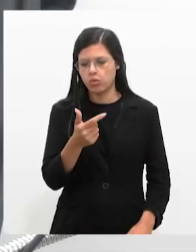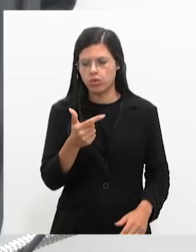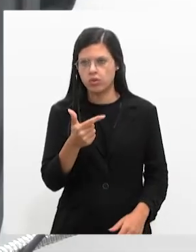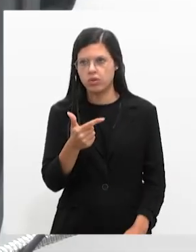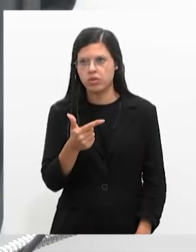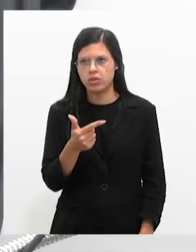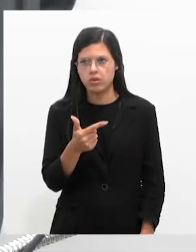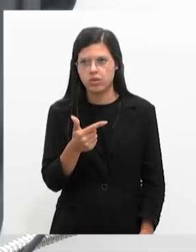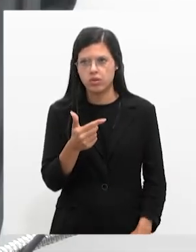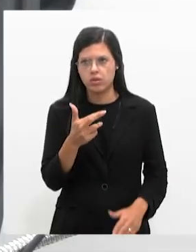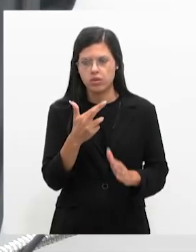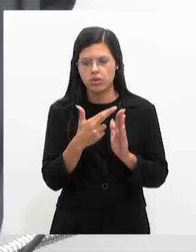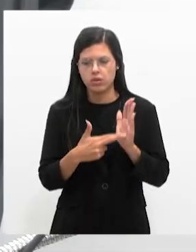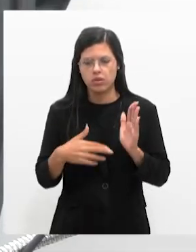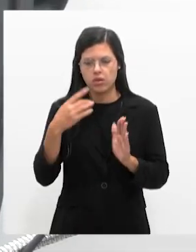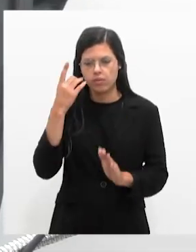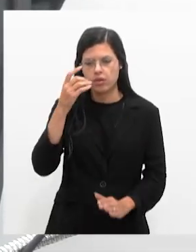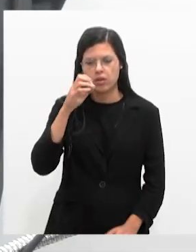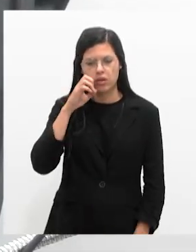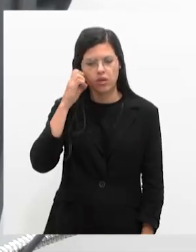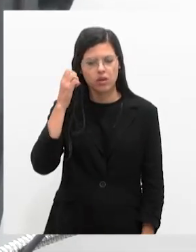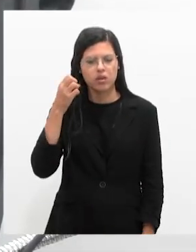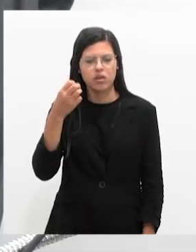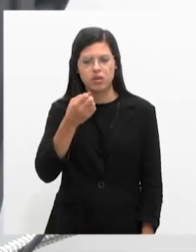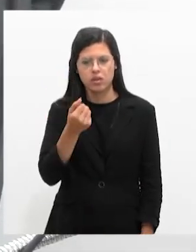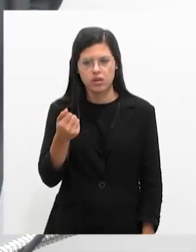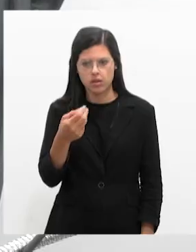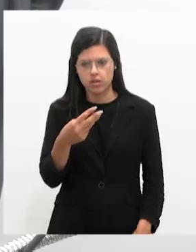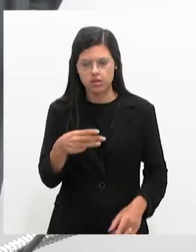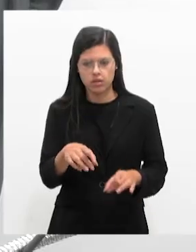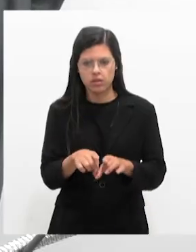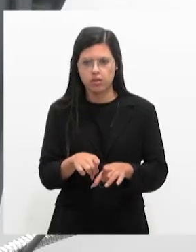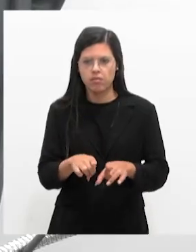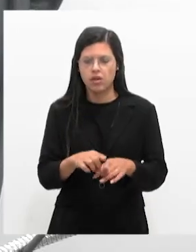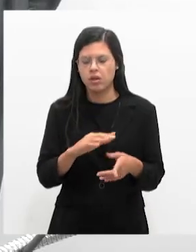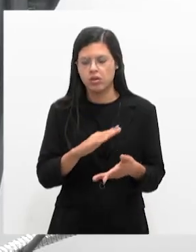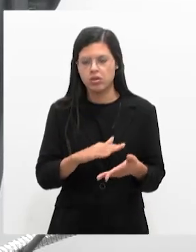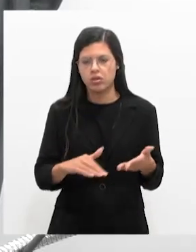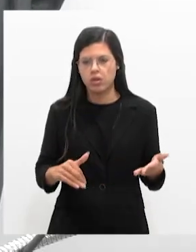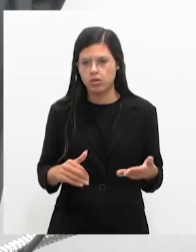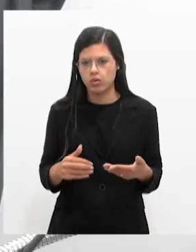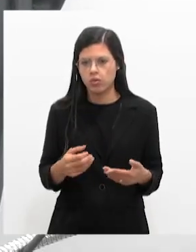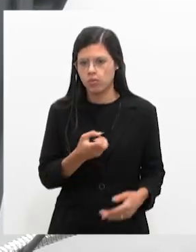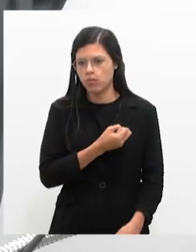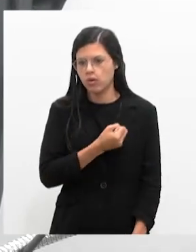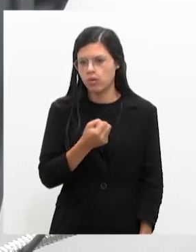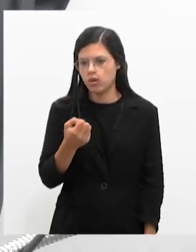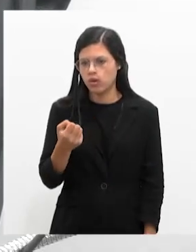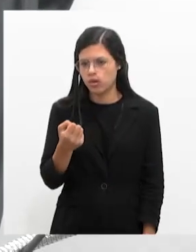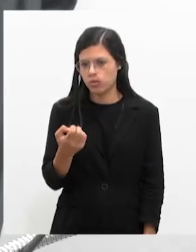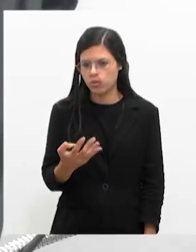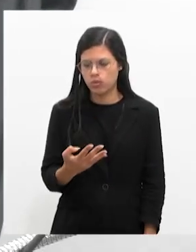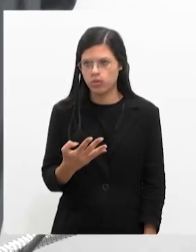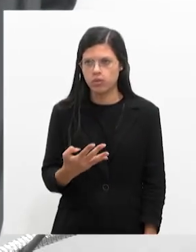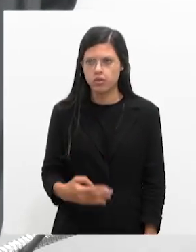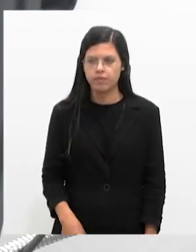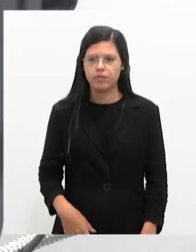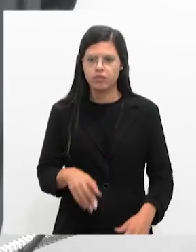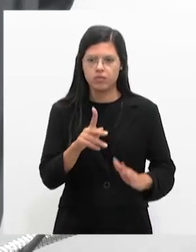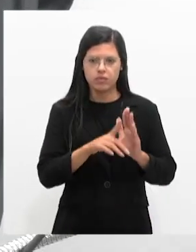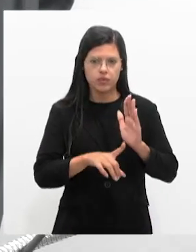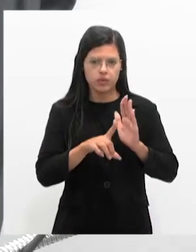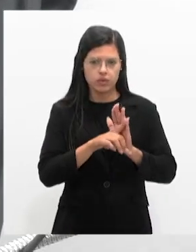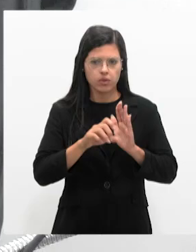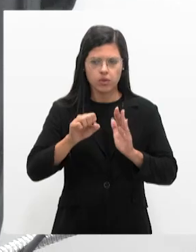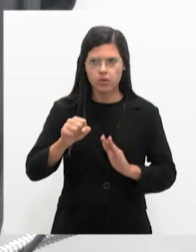relatoria da deputada Élica. Item 13, relatoria da deputada Élica, retirados. Passo ao item 14 da pauta. Projeto de